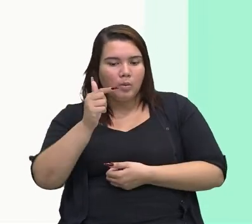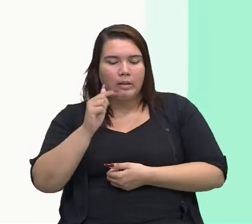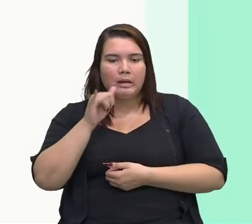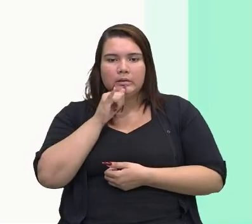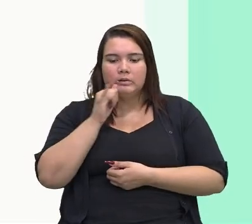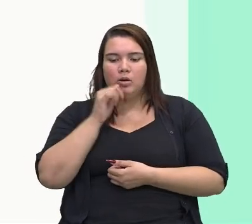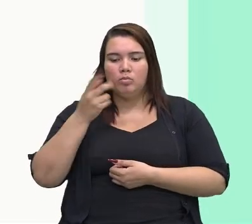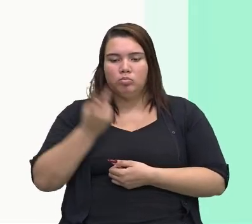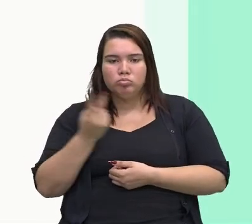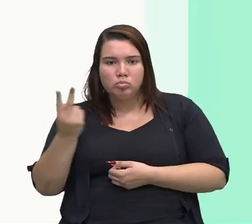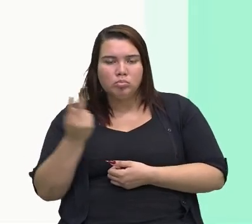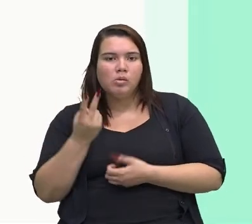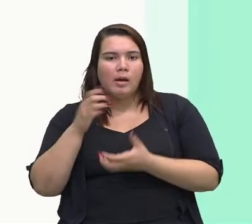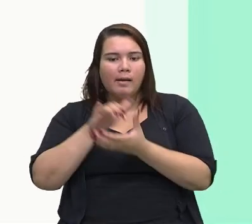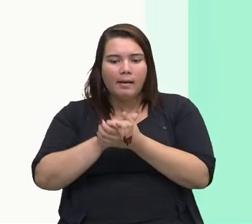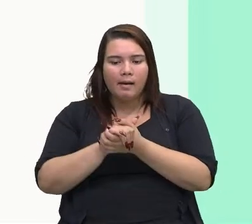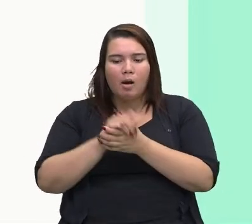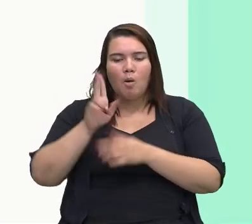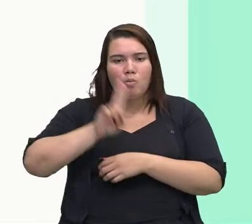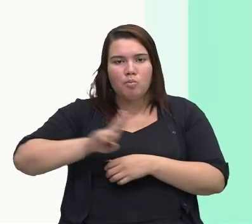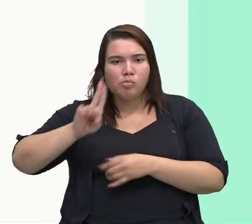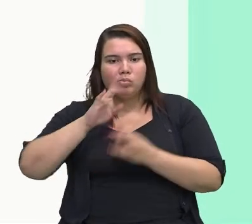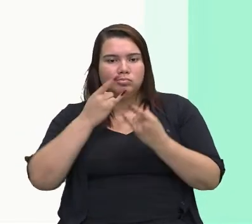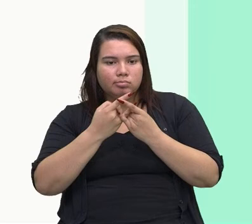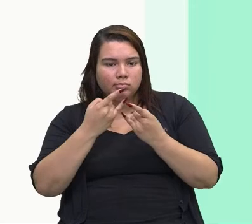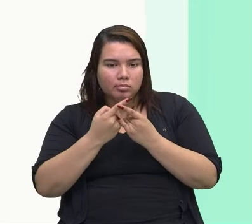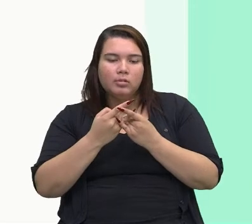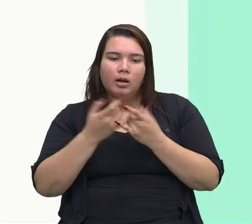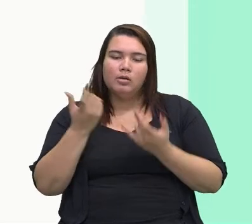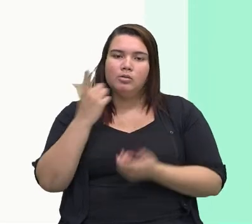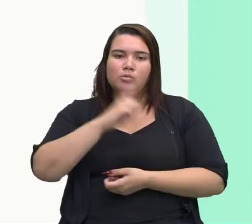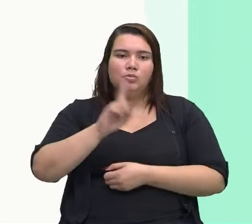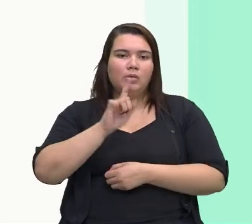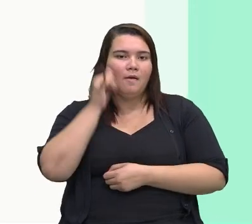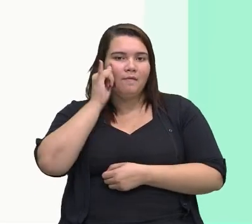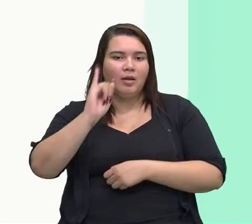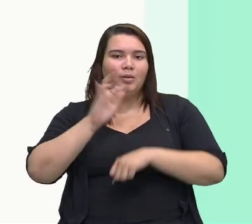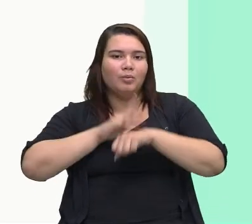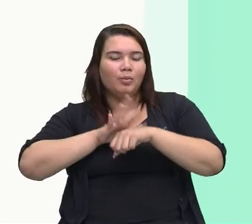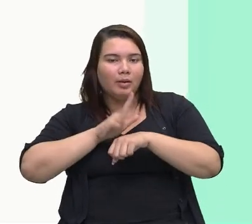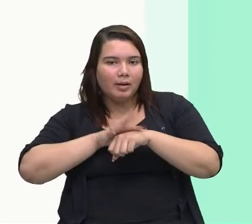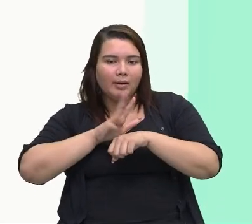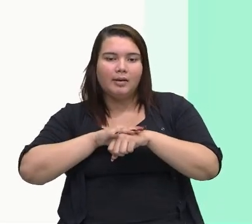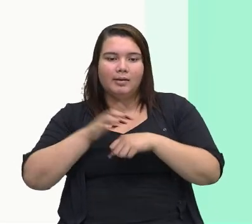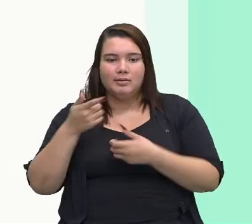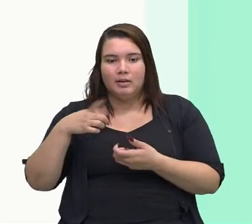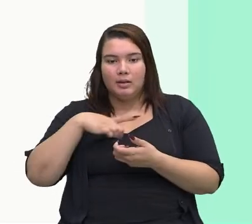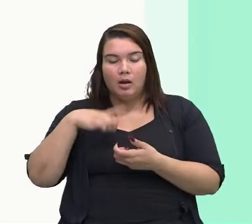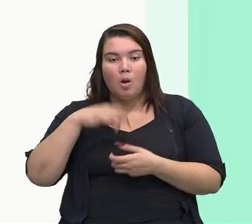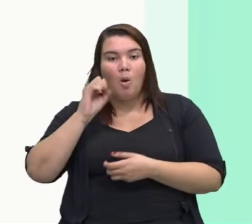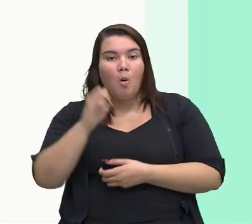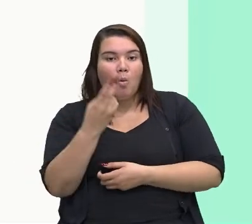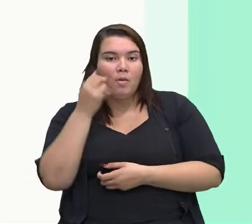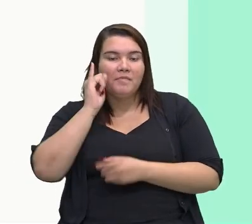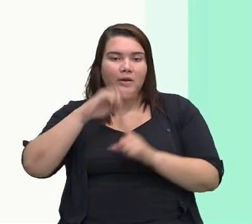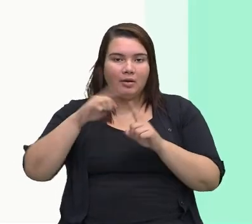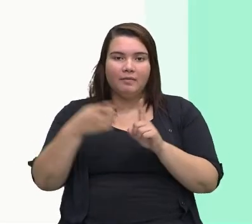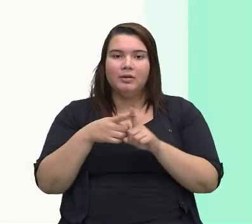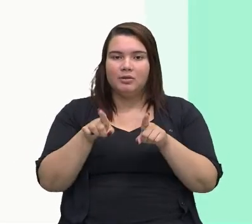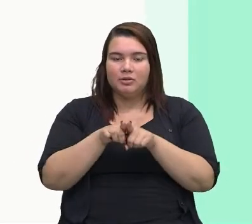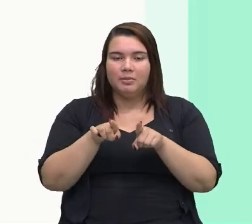entre os parceiros durante o sexo, não há possibilidade de contaminação por alguma IST ou ocorrência de